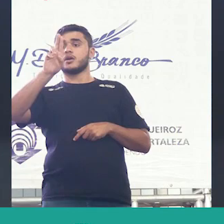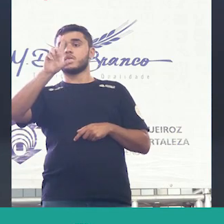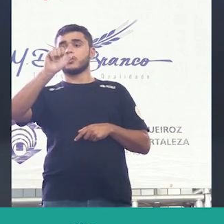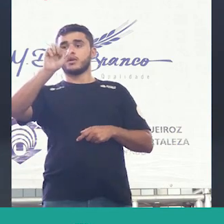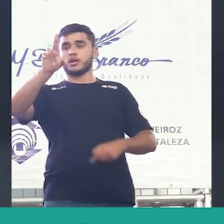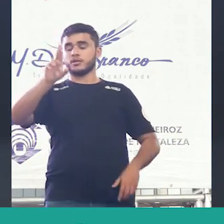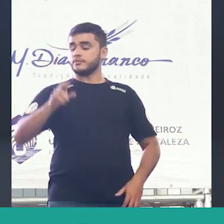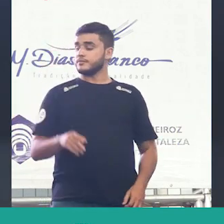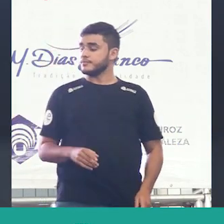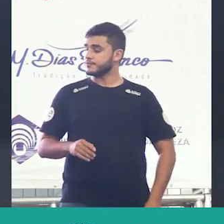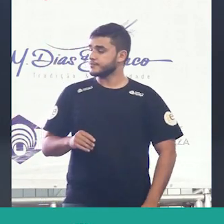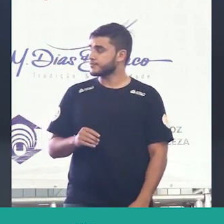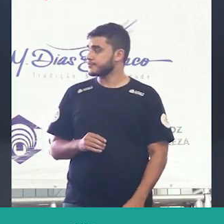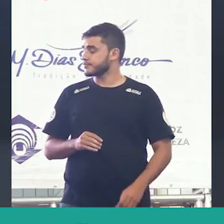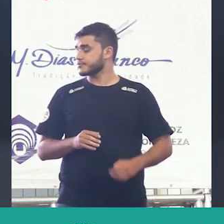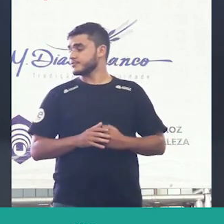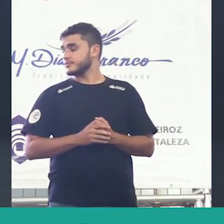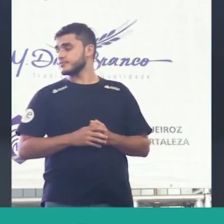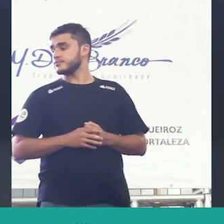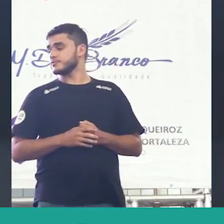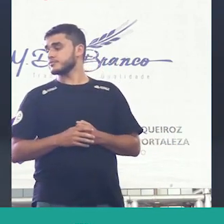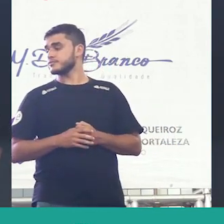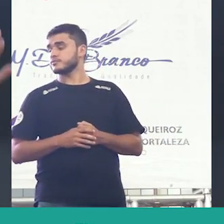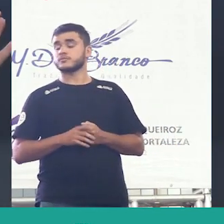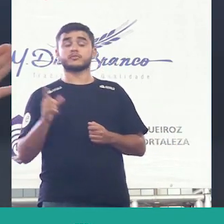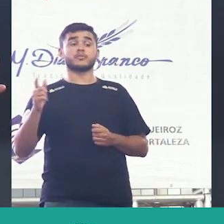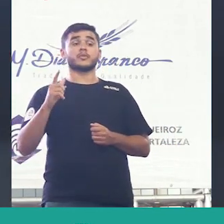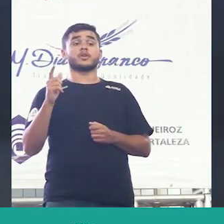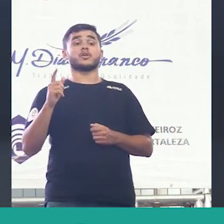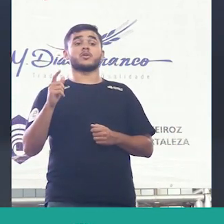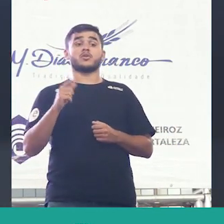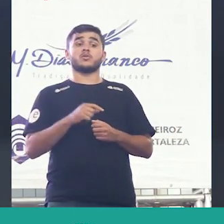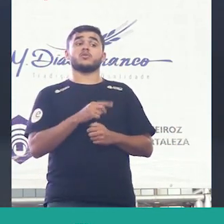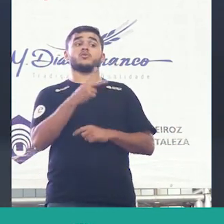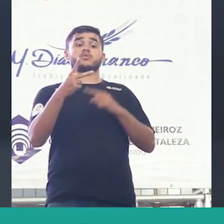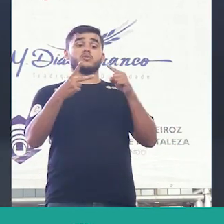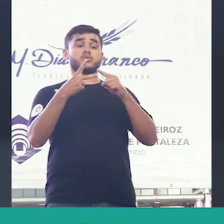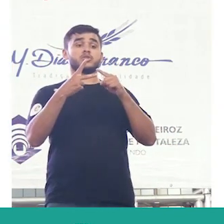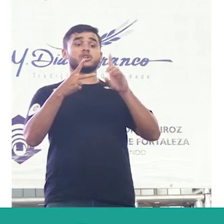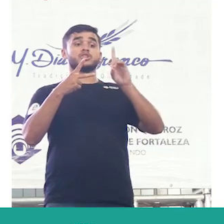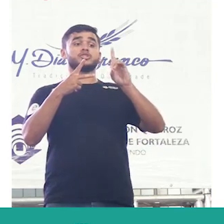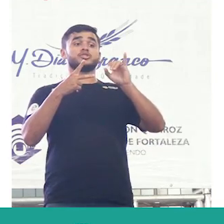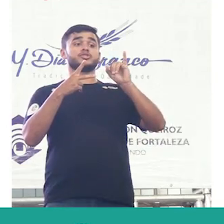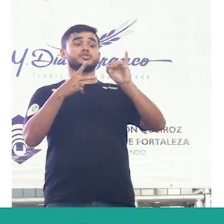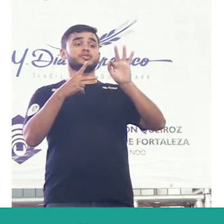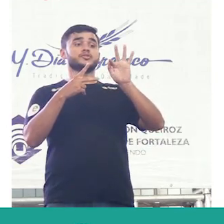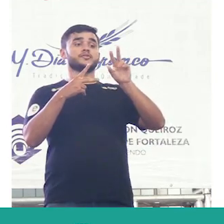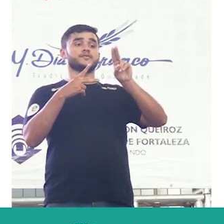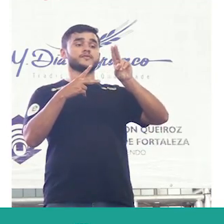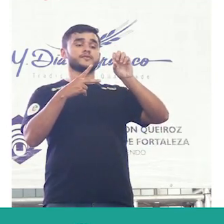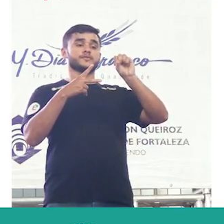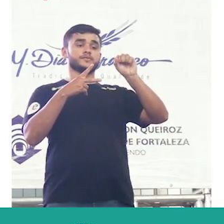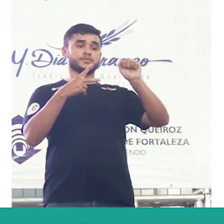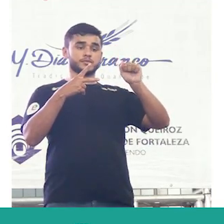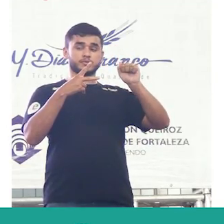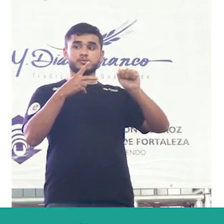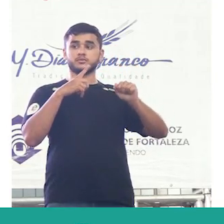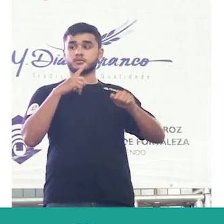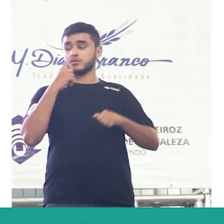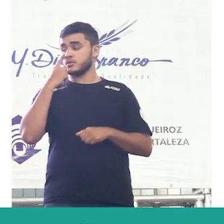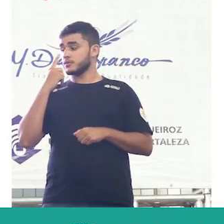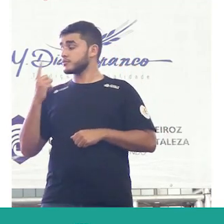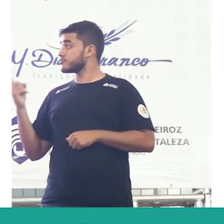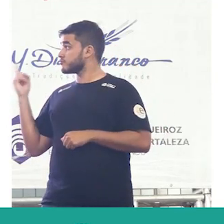Vamos para frente aqui. E o que é uma reflexão difusa? É que a luz bate e ela reflete